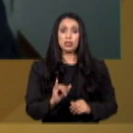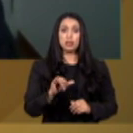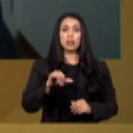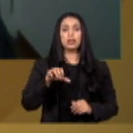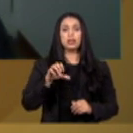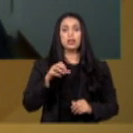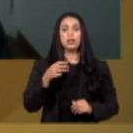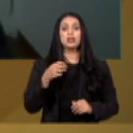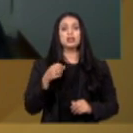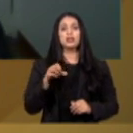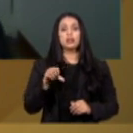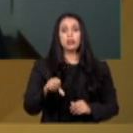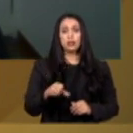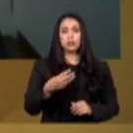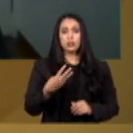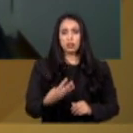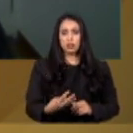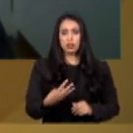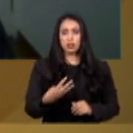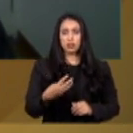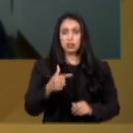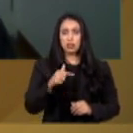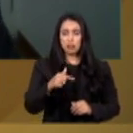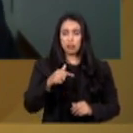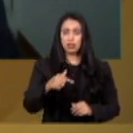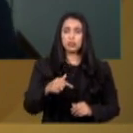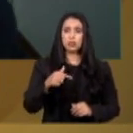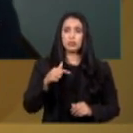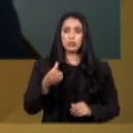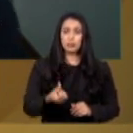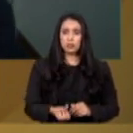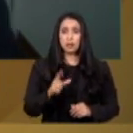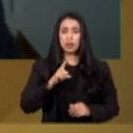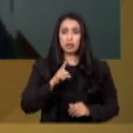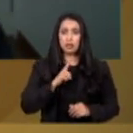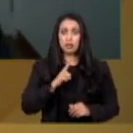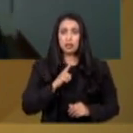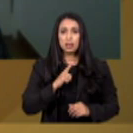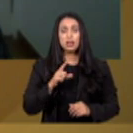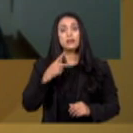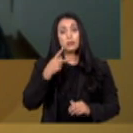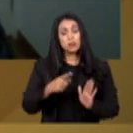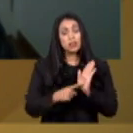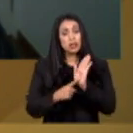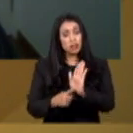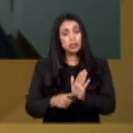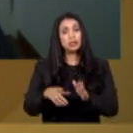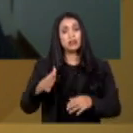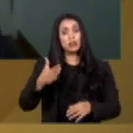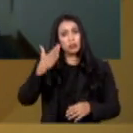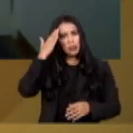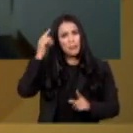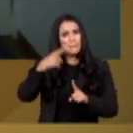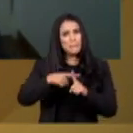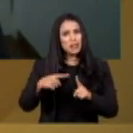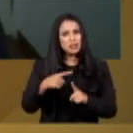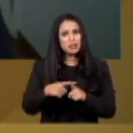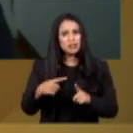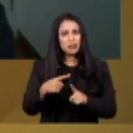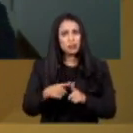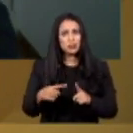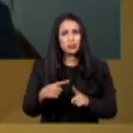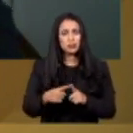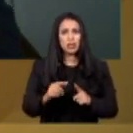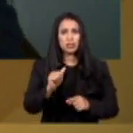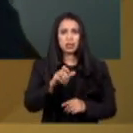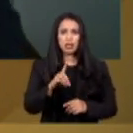permito muito sinteticamente apresentar no rótulo e em conclusão acelerar a conhecer parcialmente da